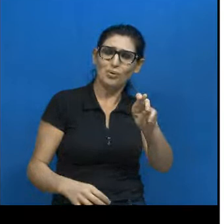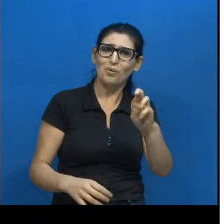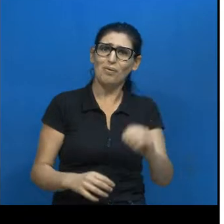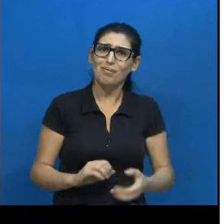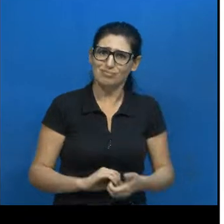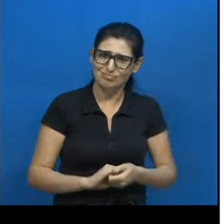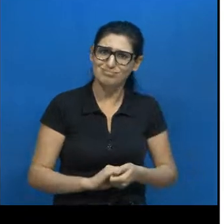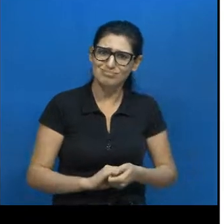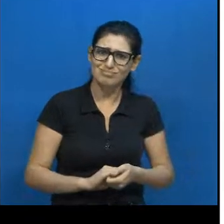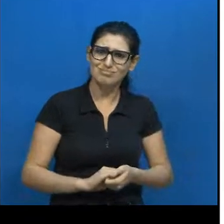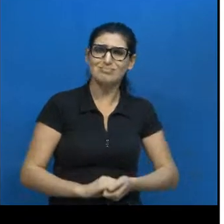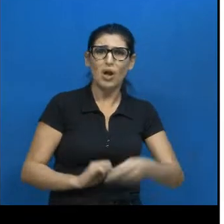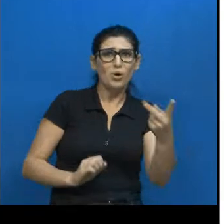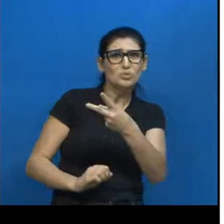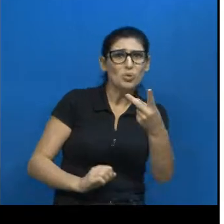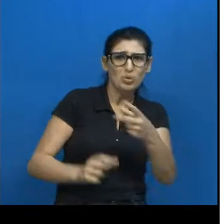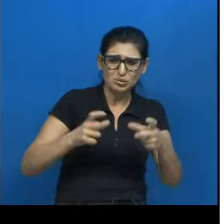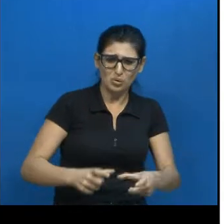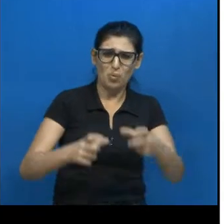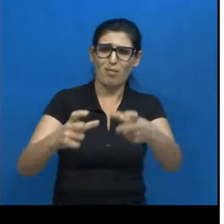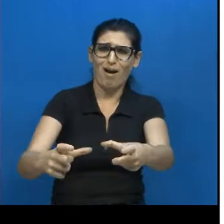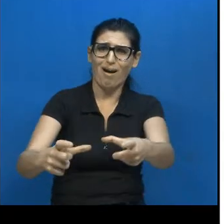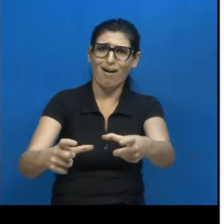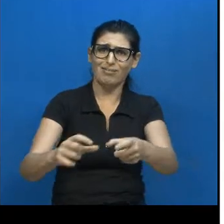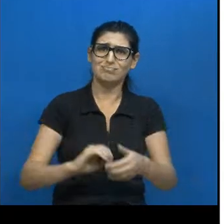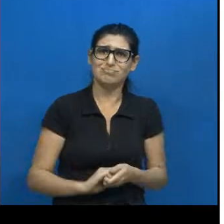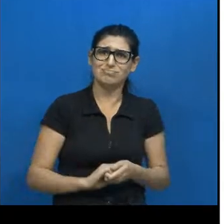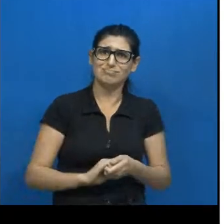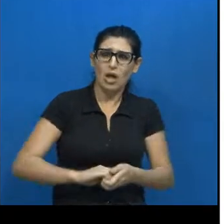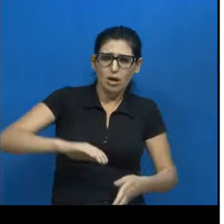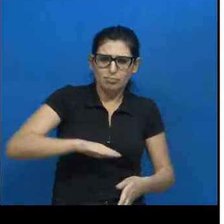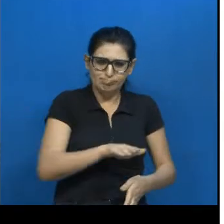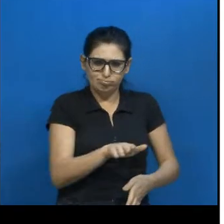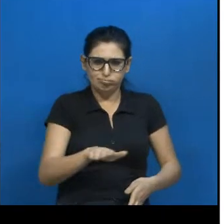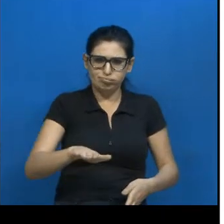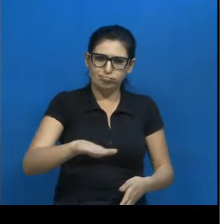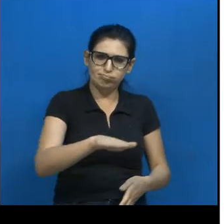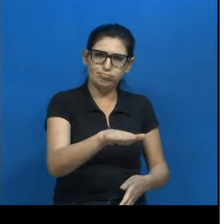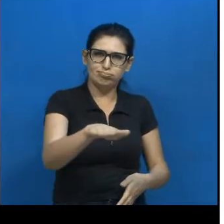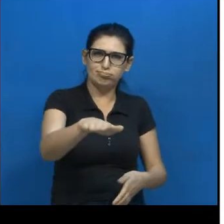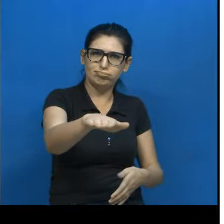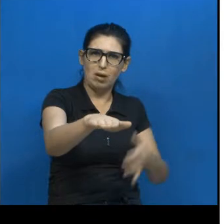uma linha diametral, que ela roda na cidade.